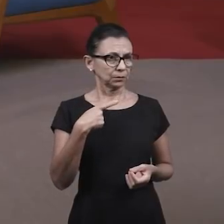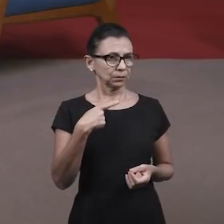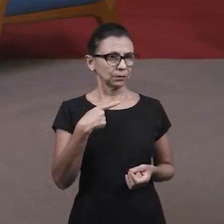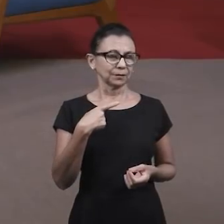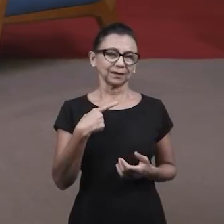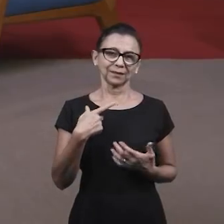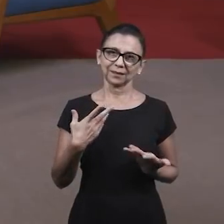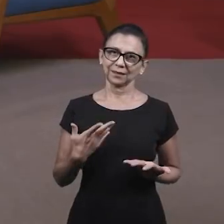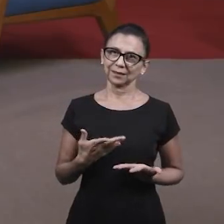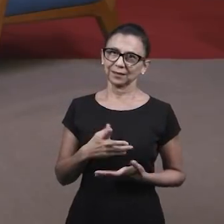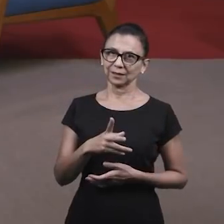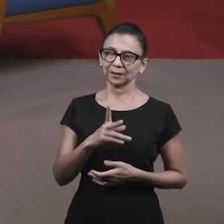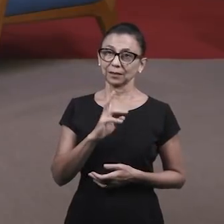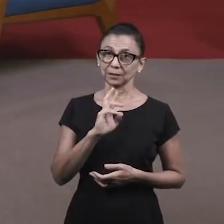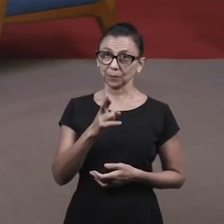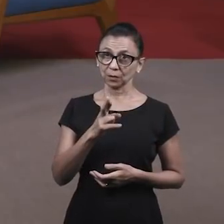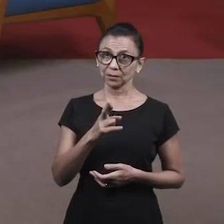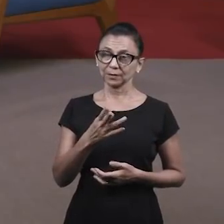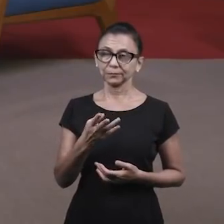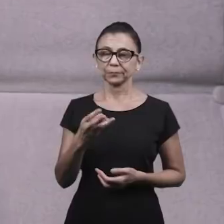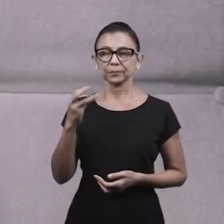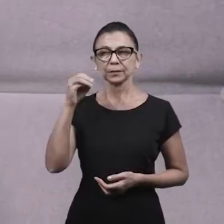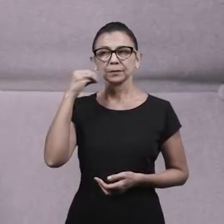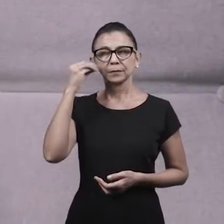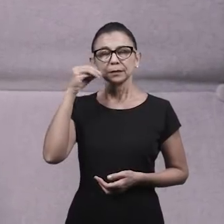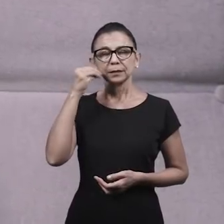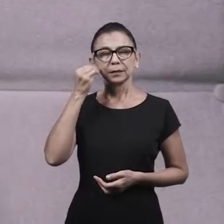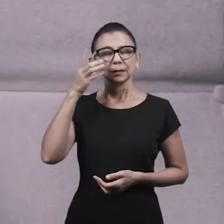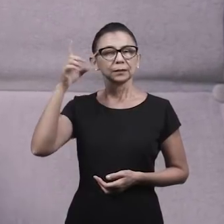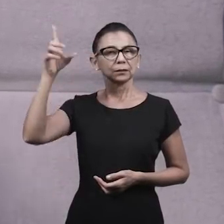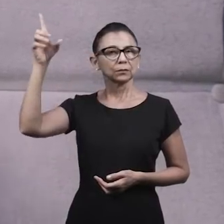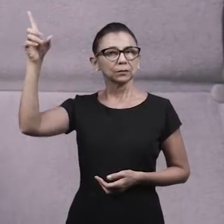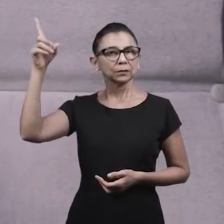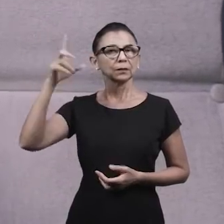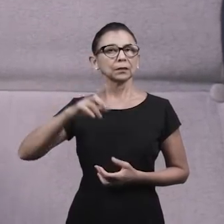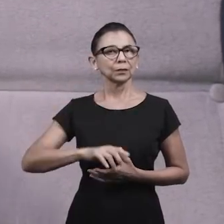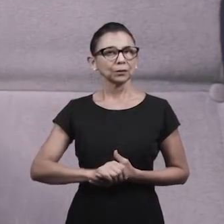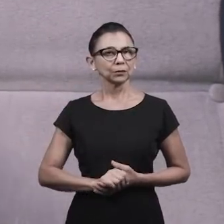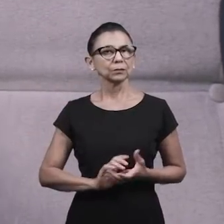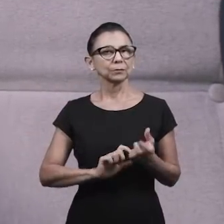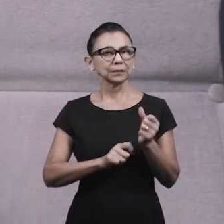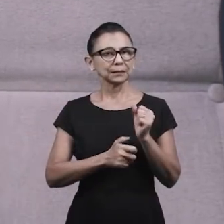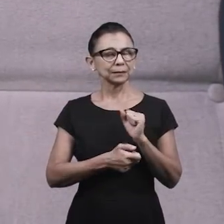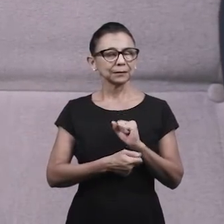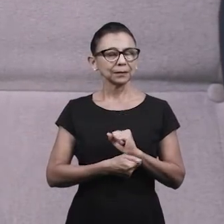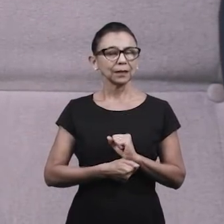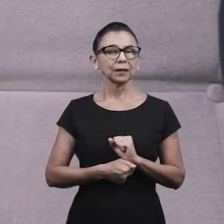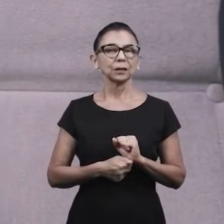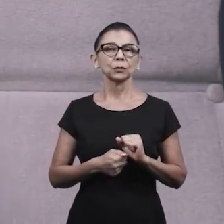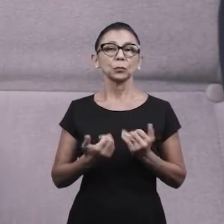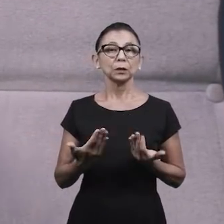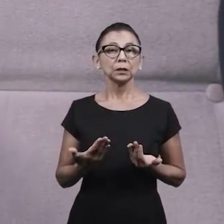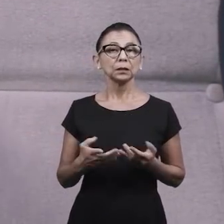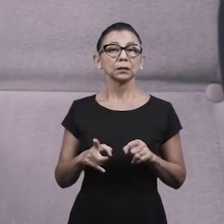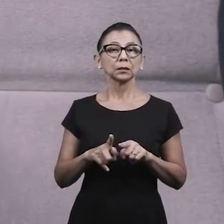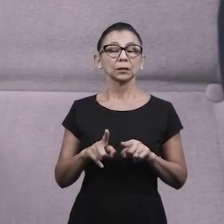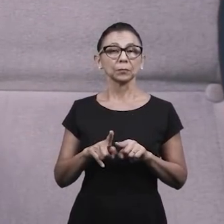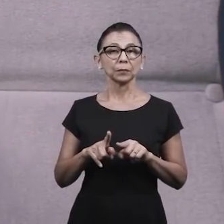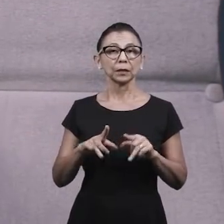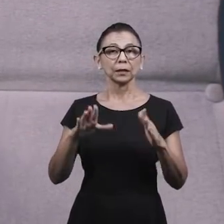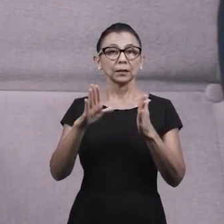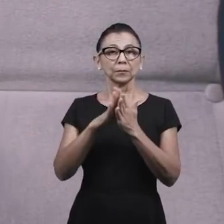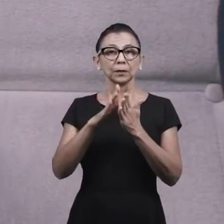pecado, seria multiplicado, que é o que nós estamos vendo. O amor esfriaria. Então, tudo isso